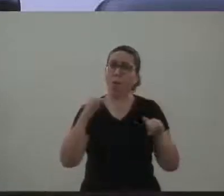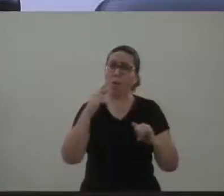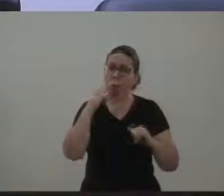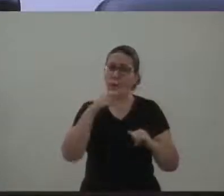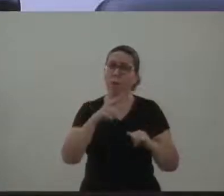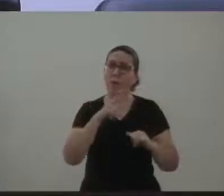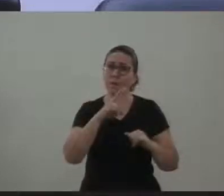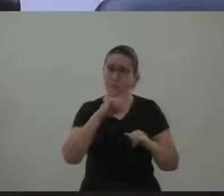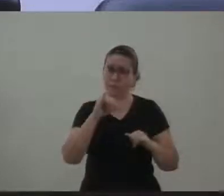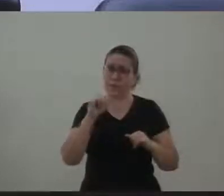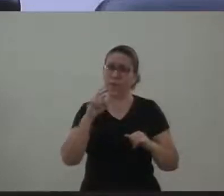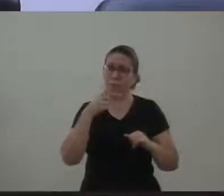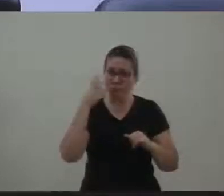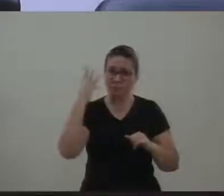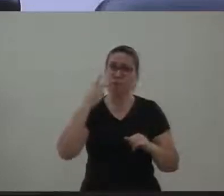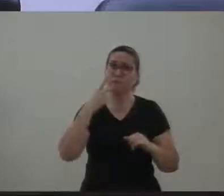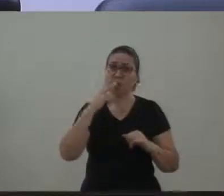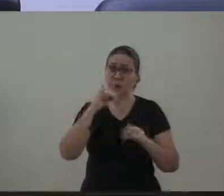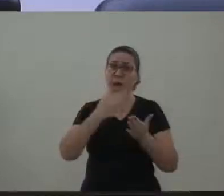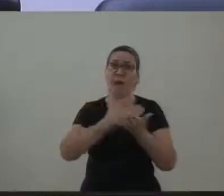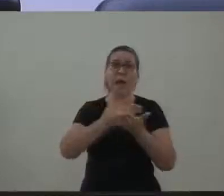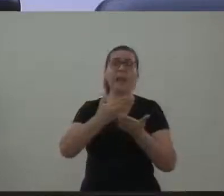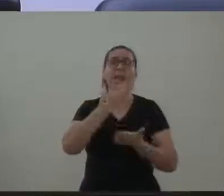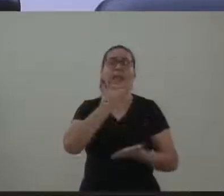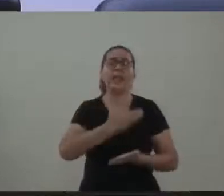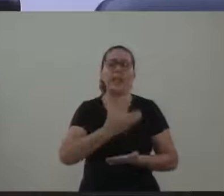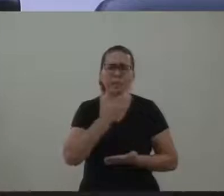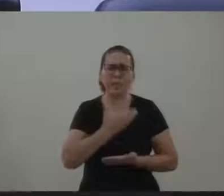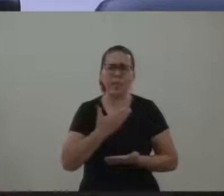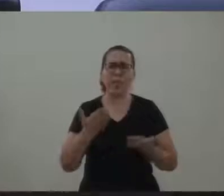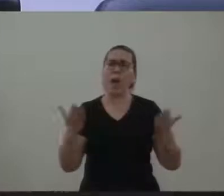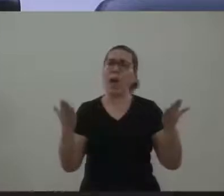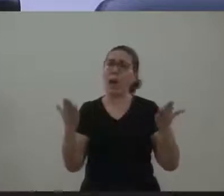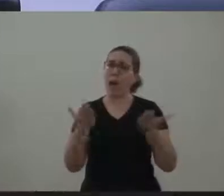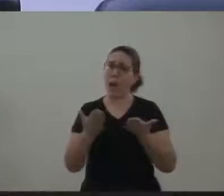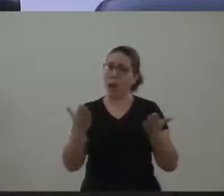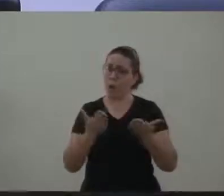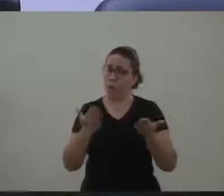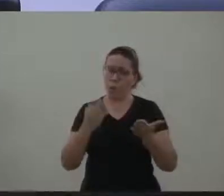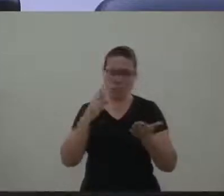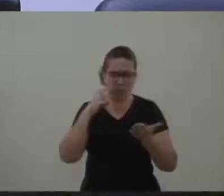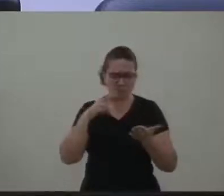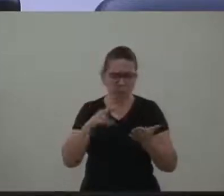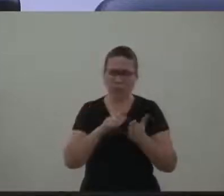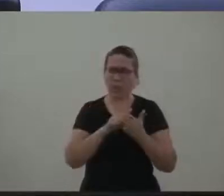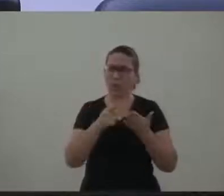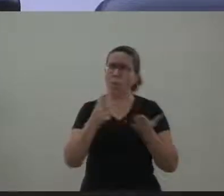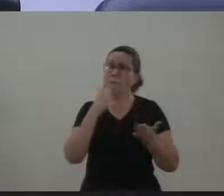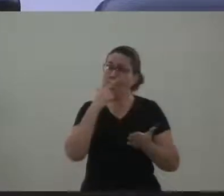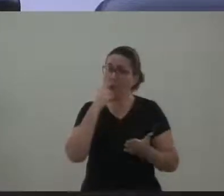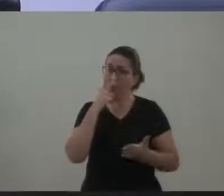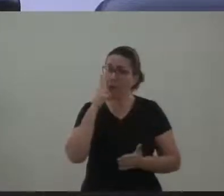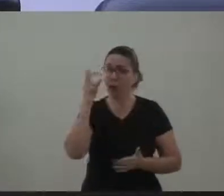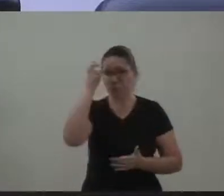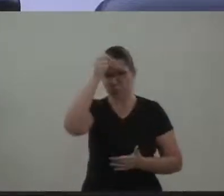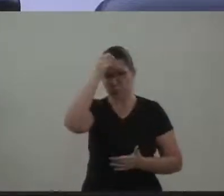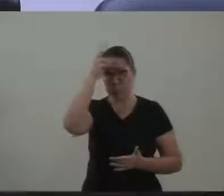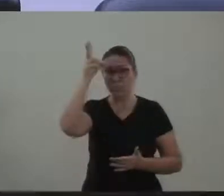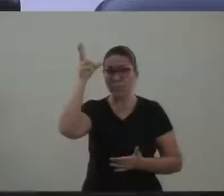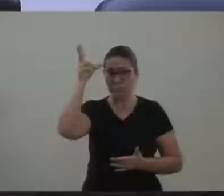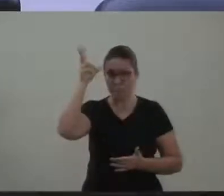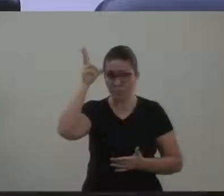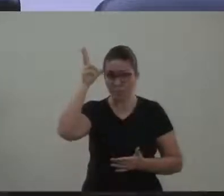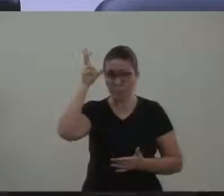serviço só começaria em dezembro. Agora, me parece que o governo municipal